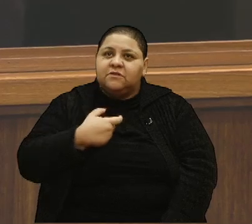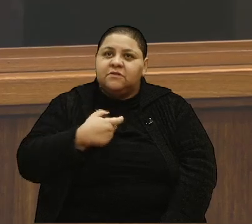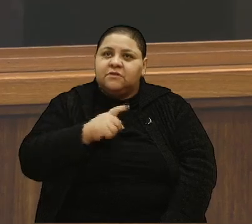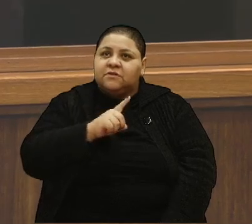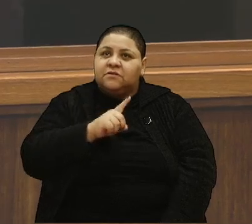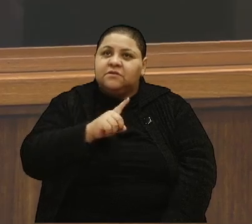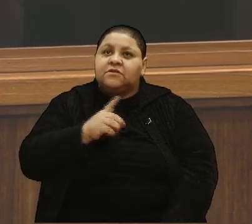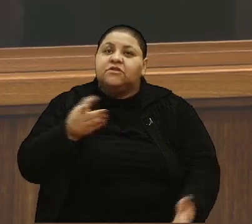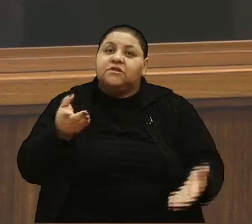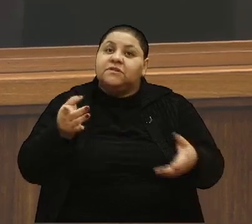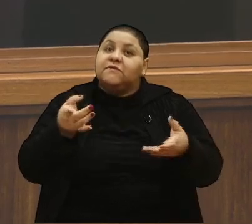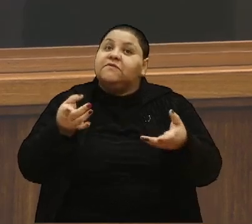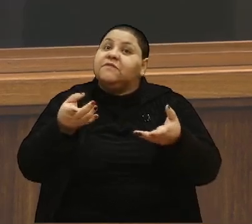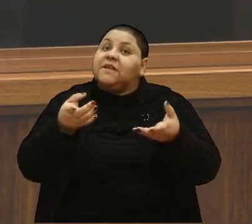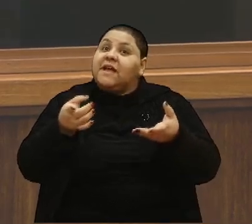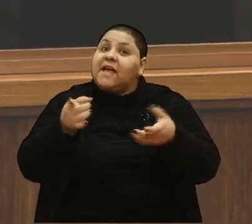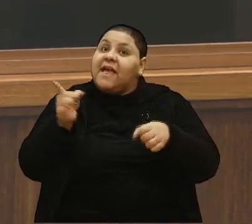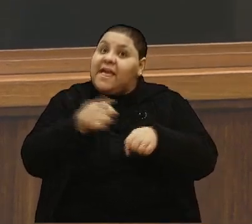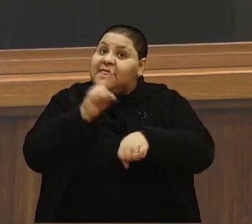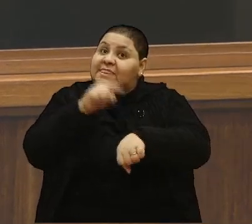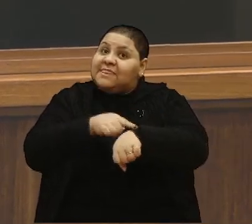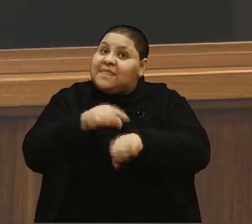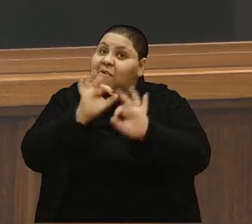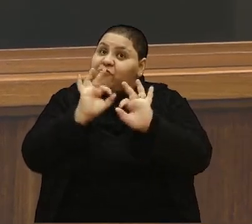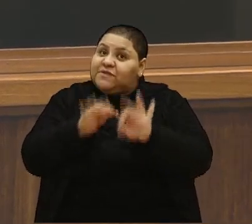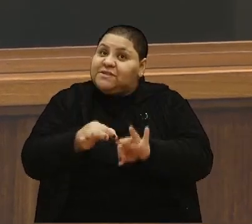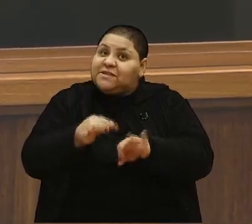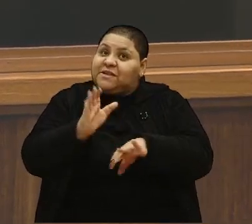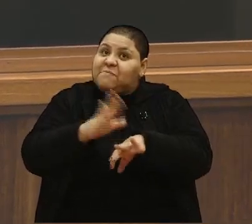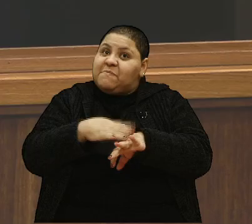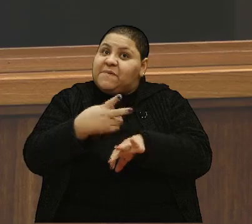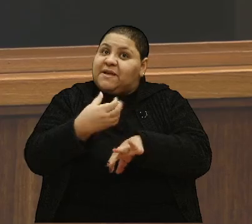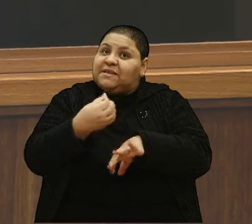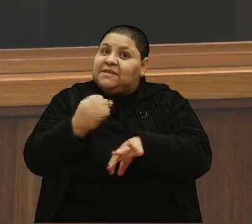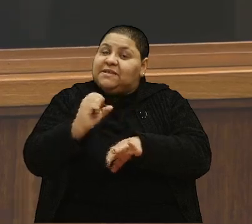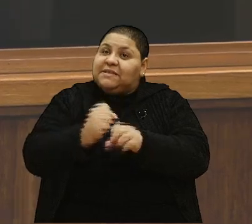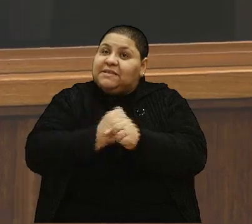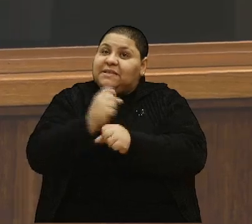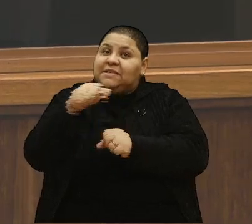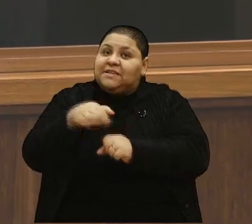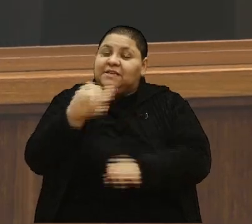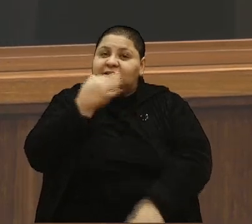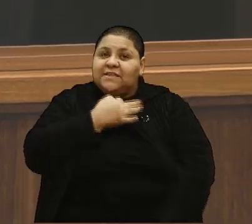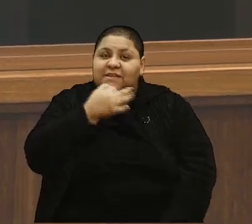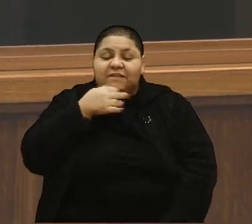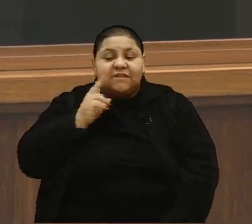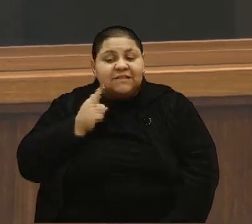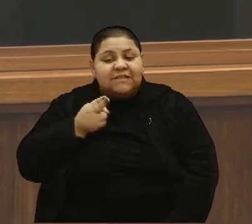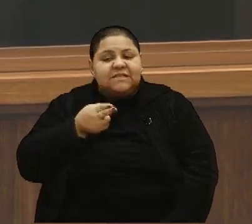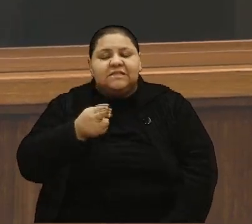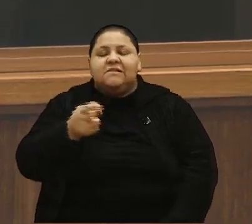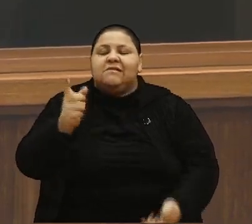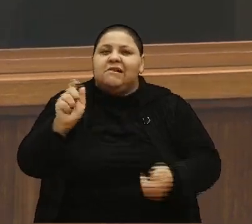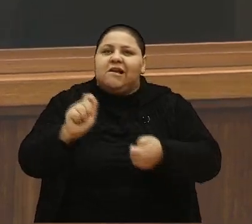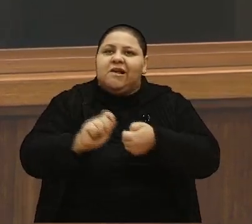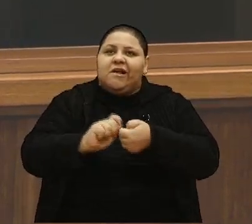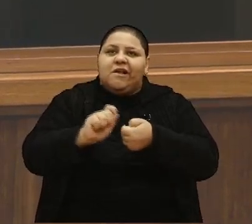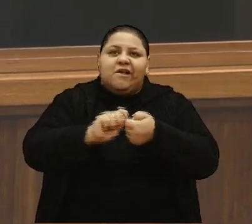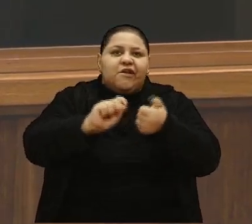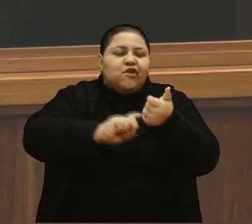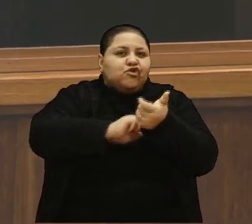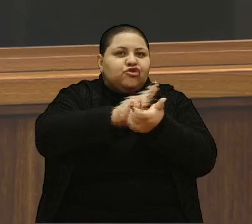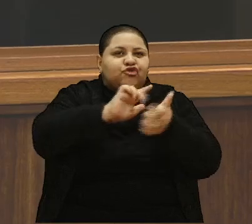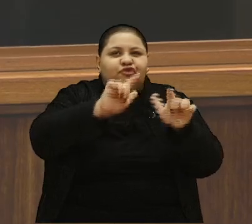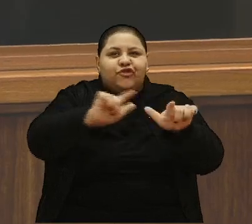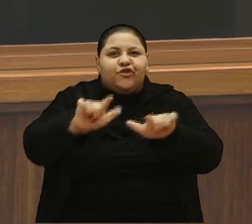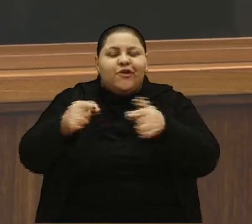assim tempo, né? Mais de 60 anos aqui na nossa cidade, sempre prestando nos diversos